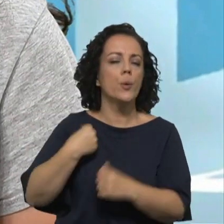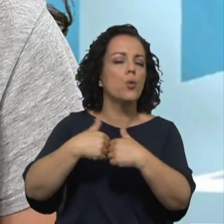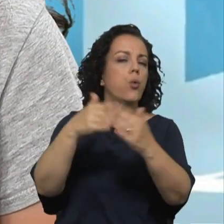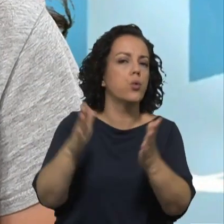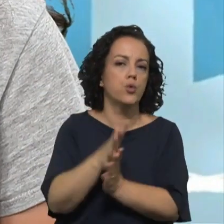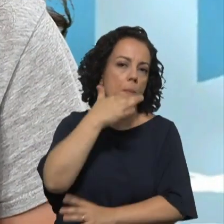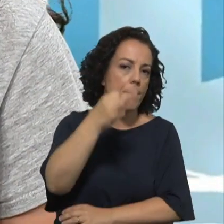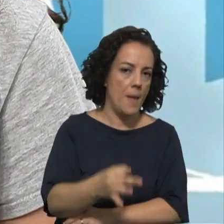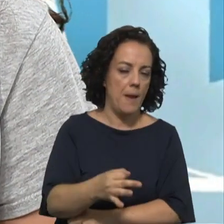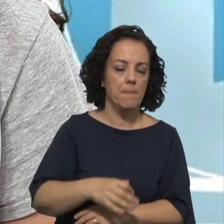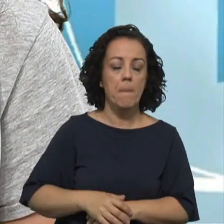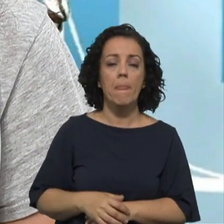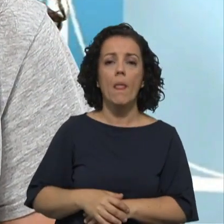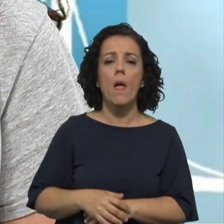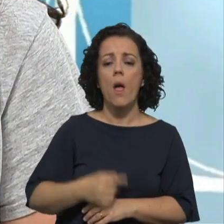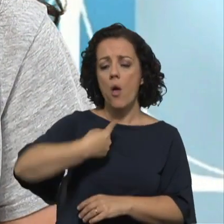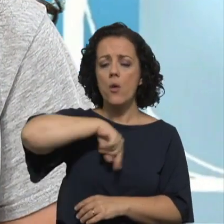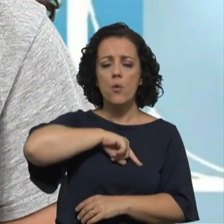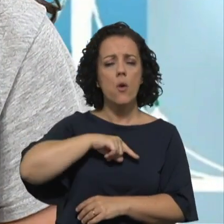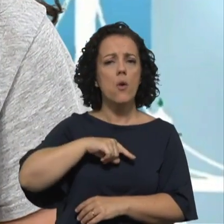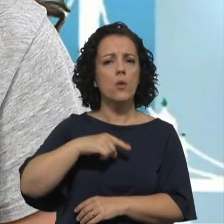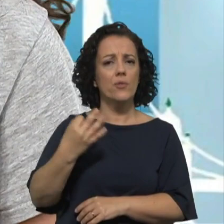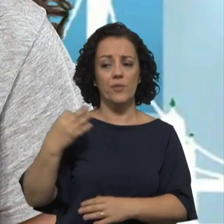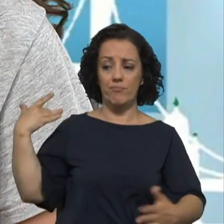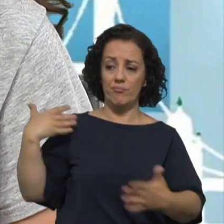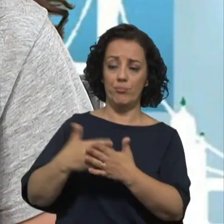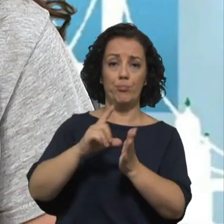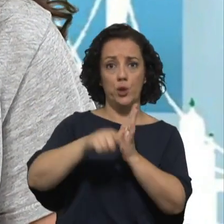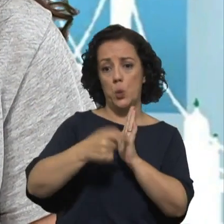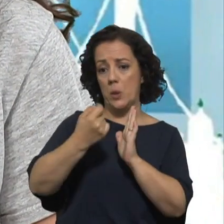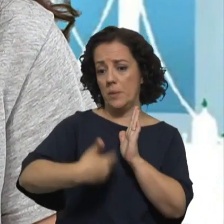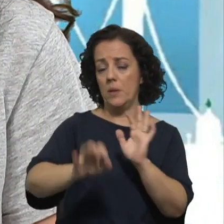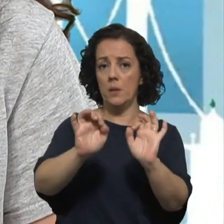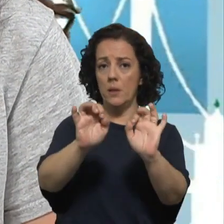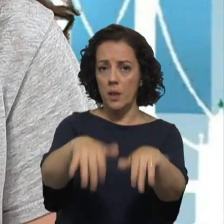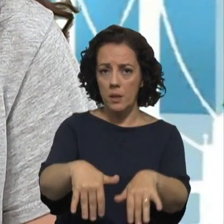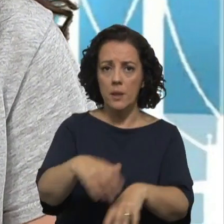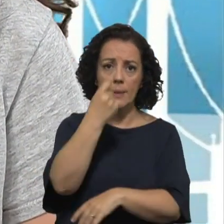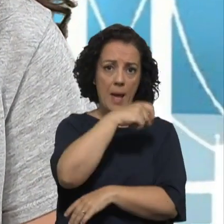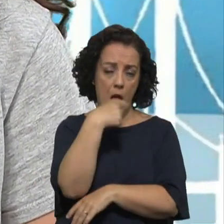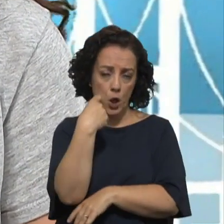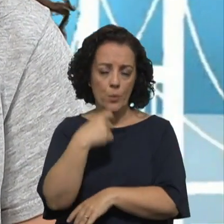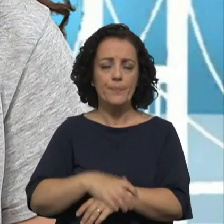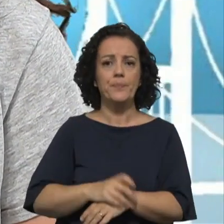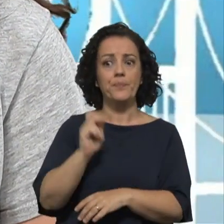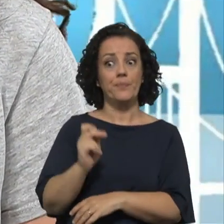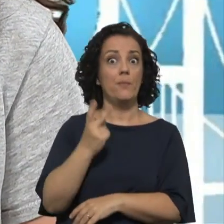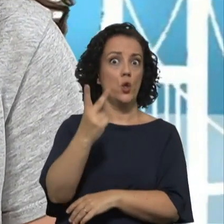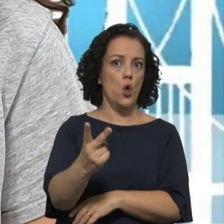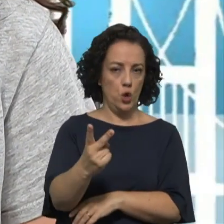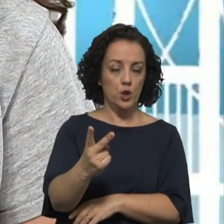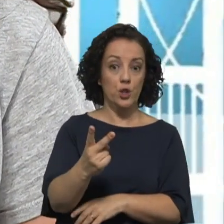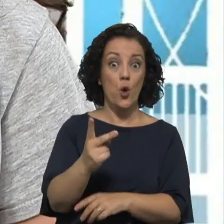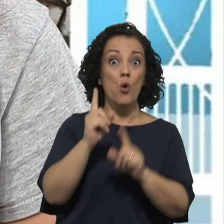Nós temos vindo a ver ao longo do projeto, o projeto está a terminar, o projeto termina agora em maio, foram 2 anos, começou em